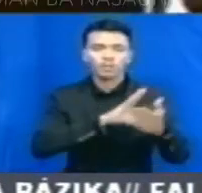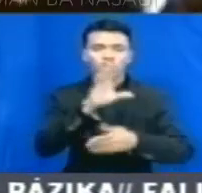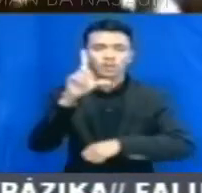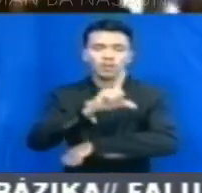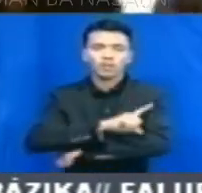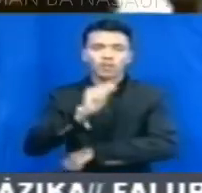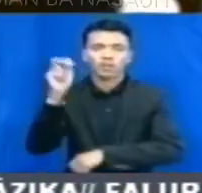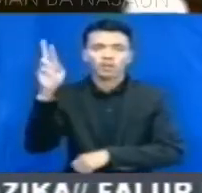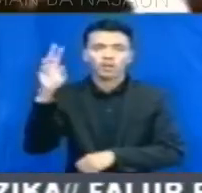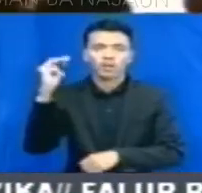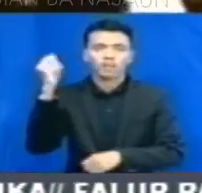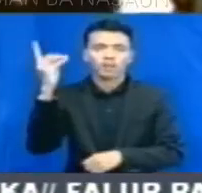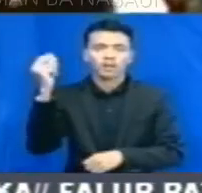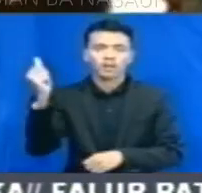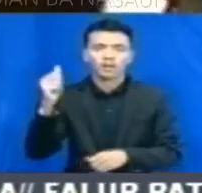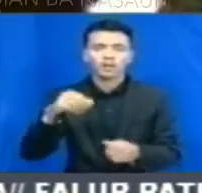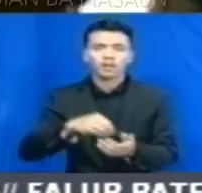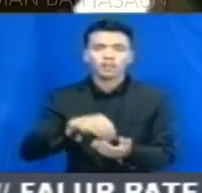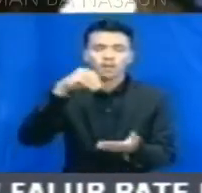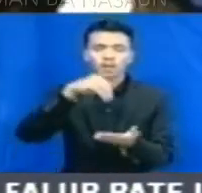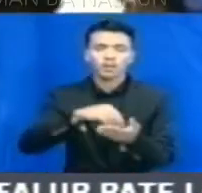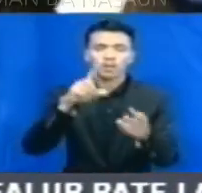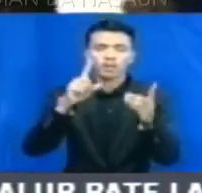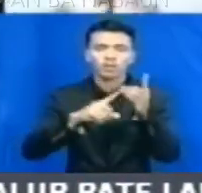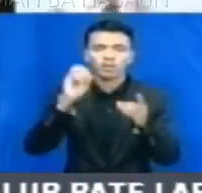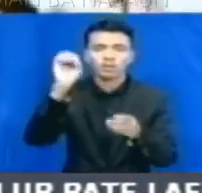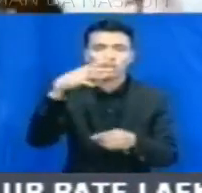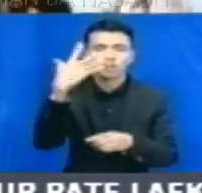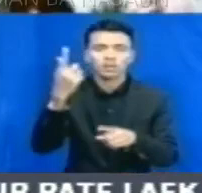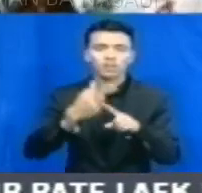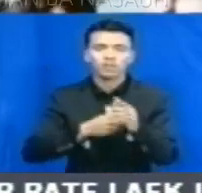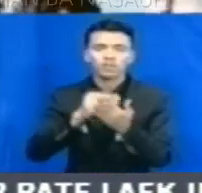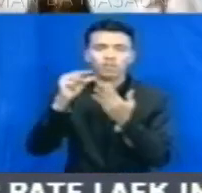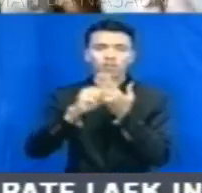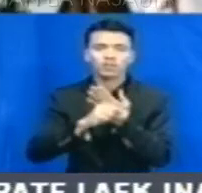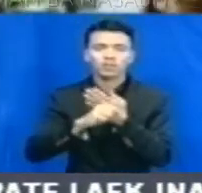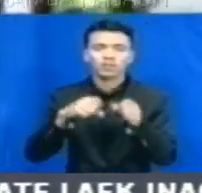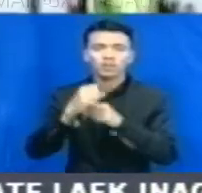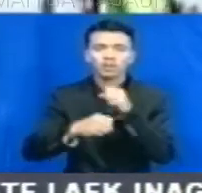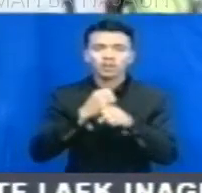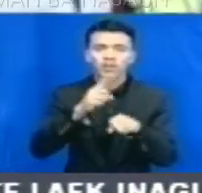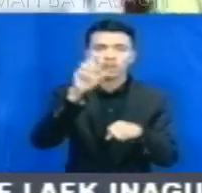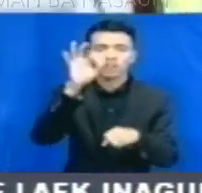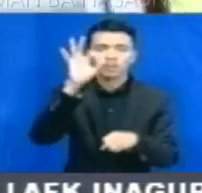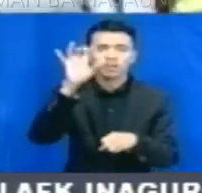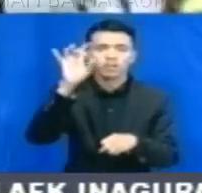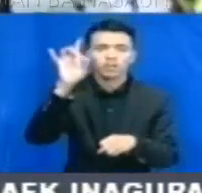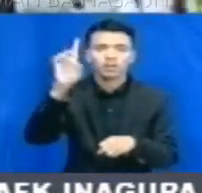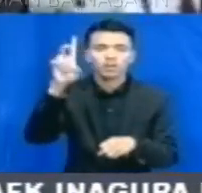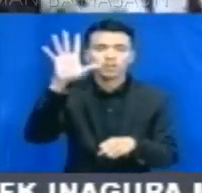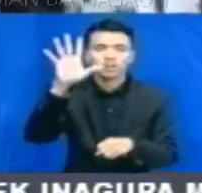insurreição armada, na bemarca e a loron Sanulo Racin Lima, Fulano Augustus, tinha reunido a Tucia Ritunulo Racin Lima e a Sirimo